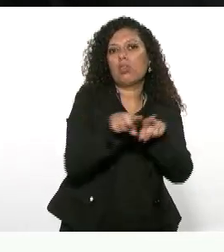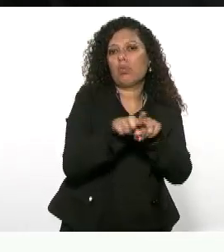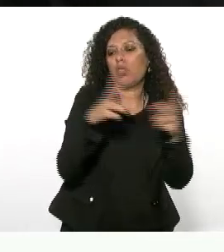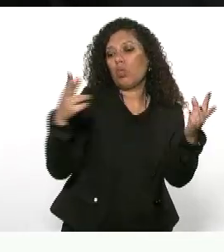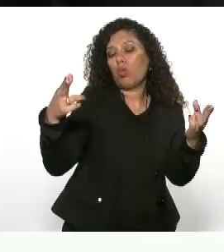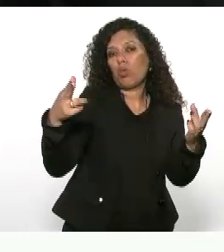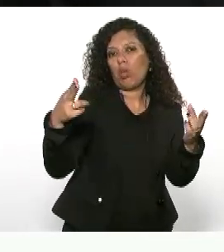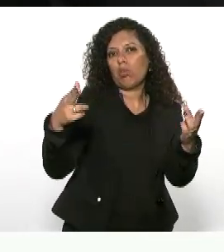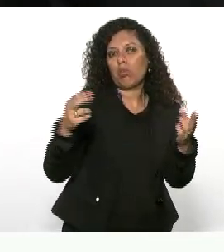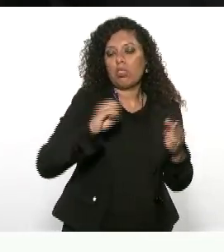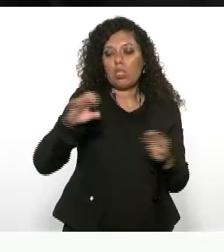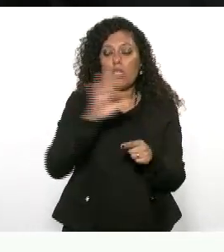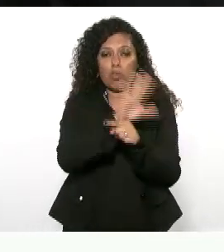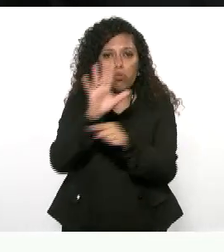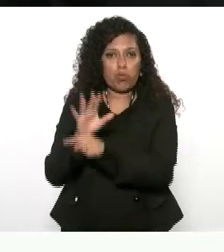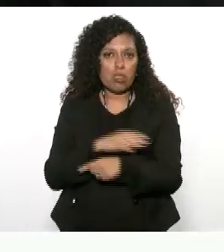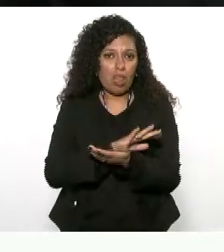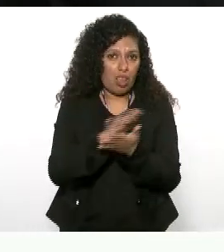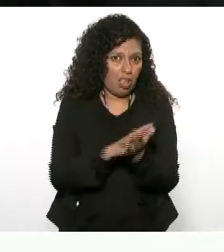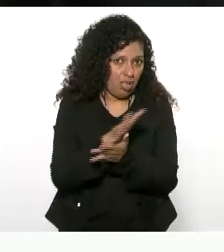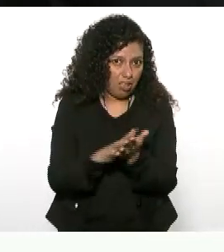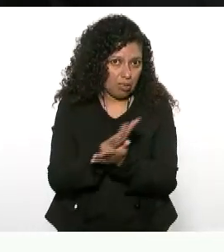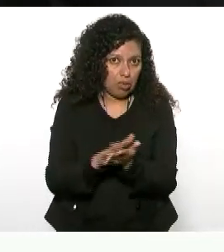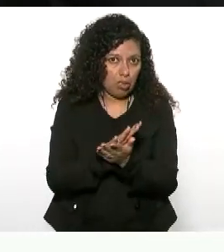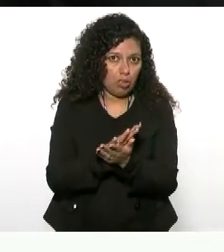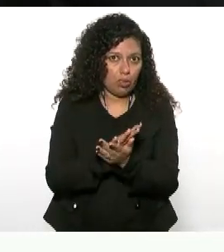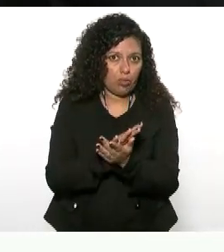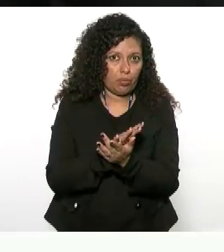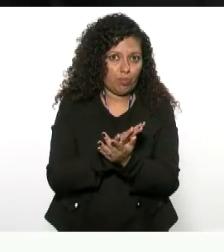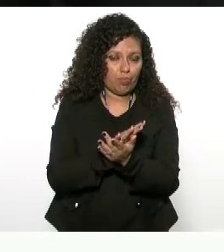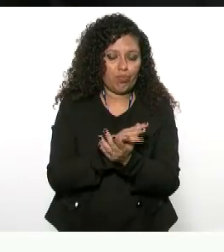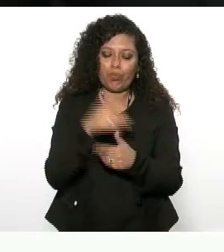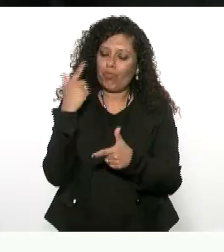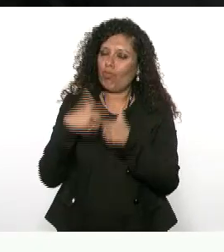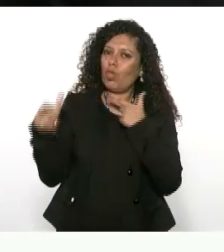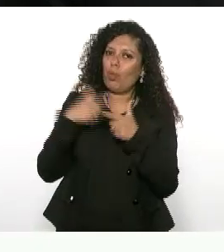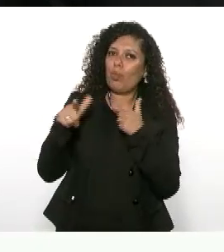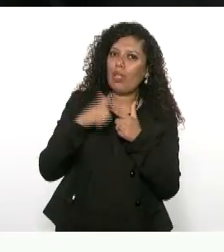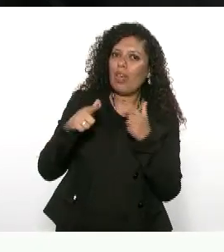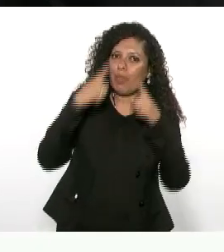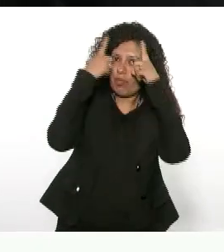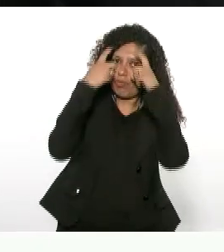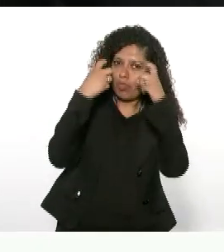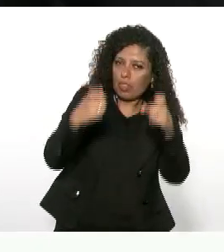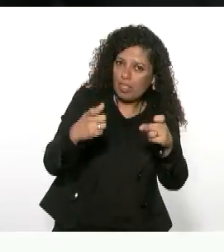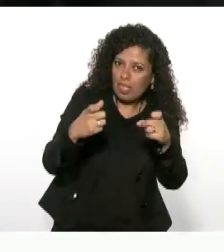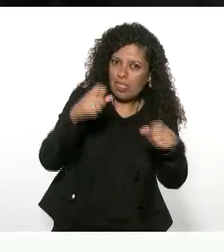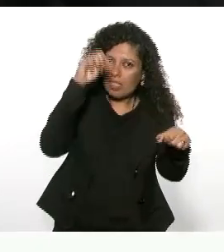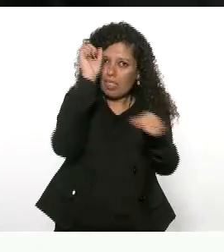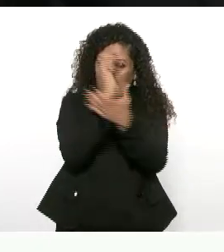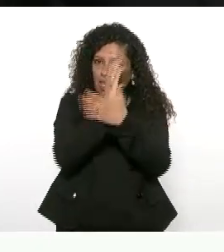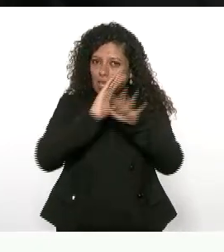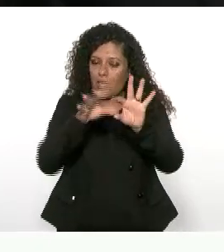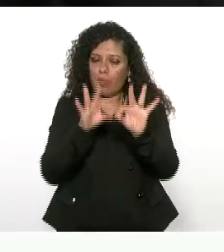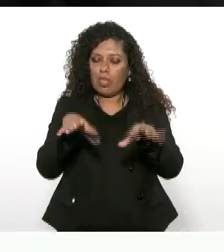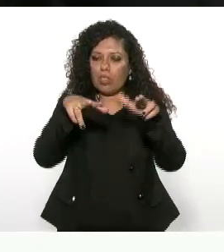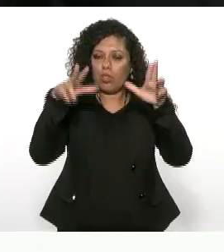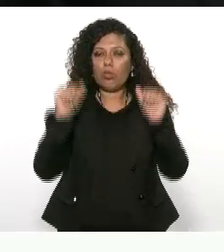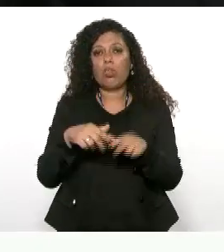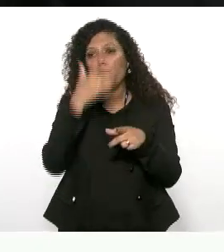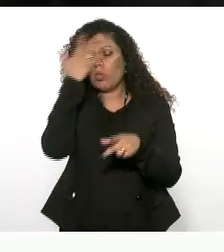ali, dificilmente vai se conseguir superar a chaga da violência e da reiteração